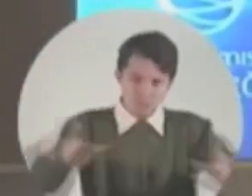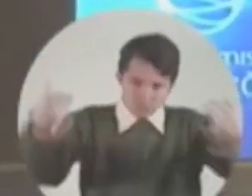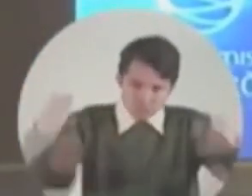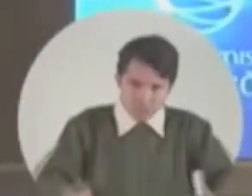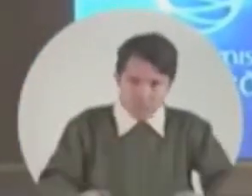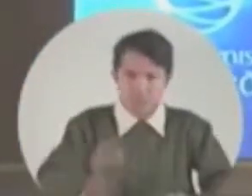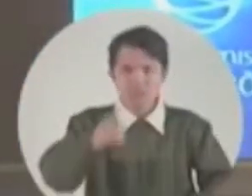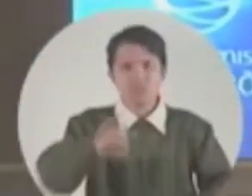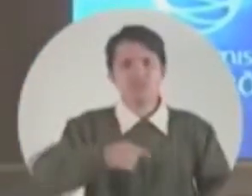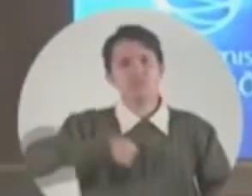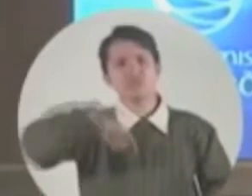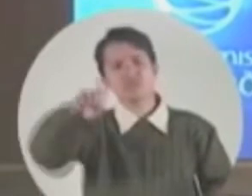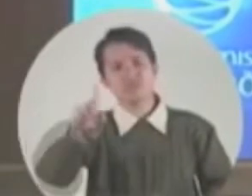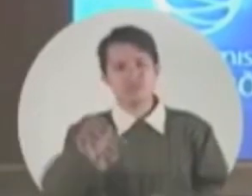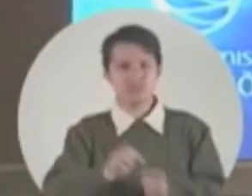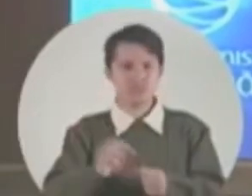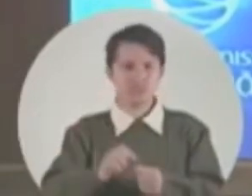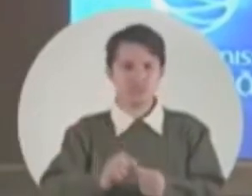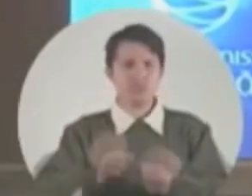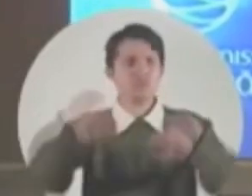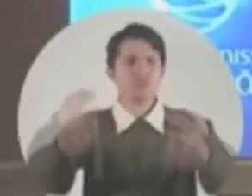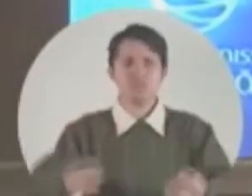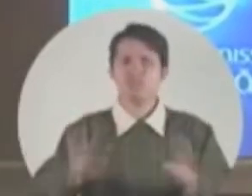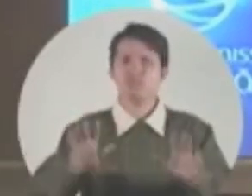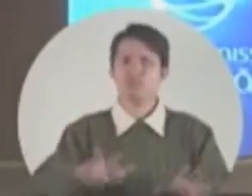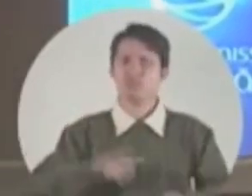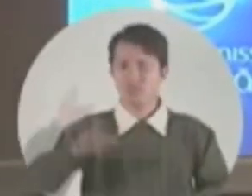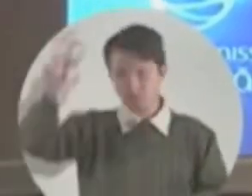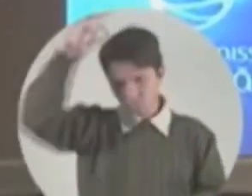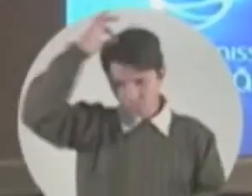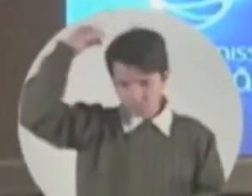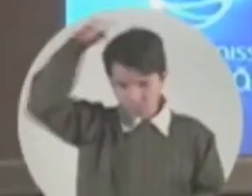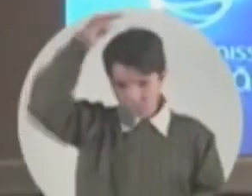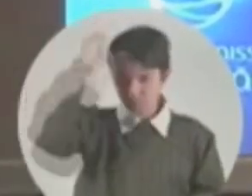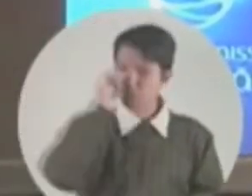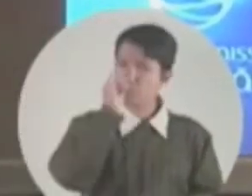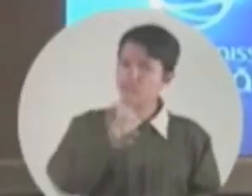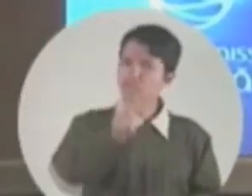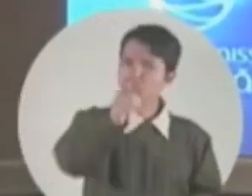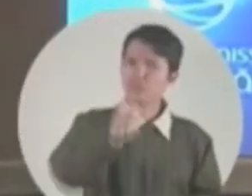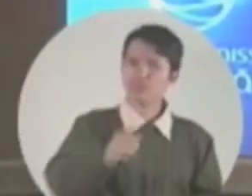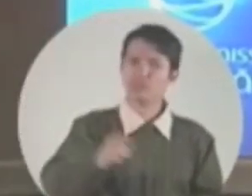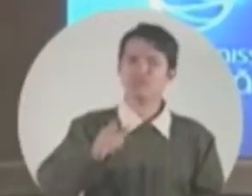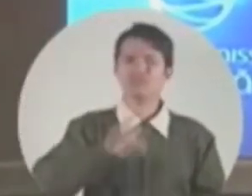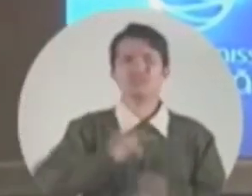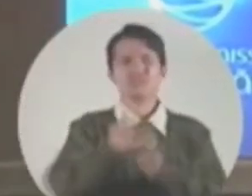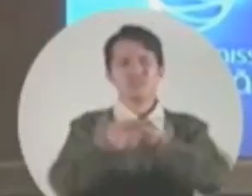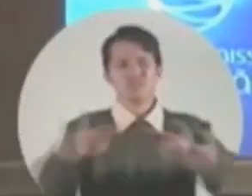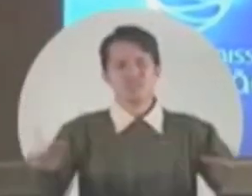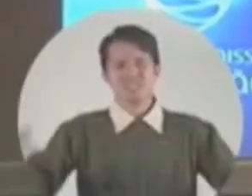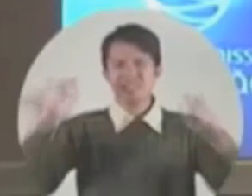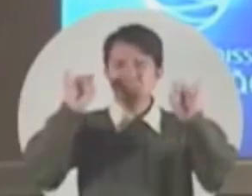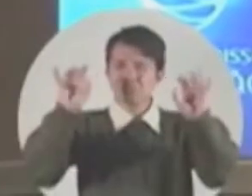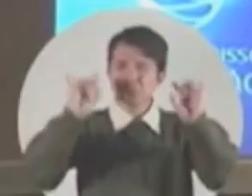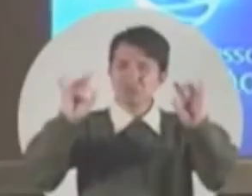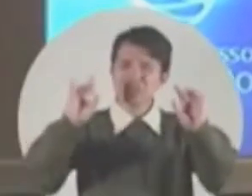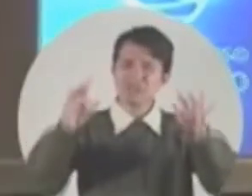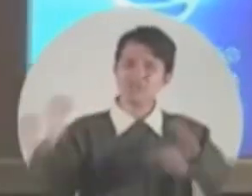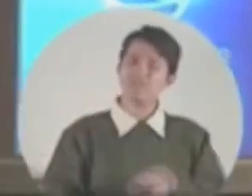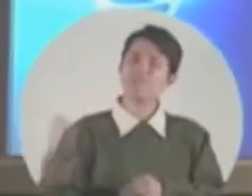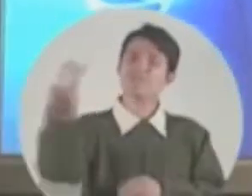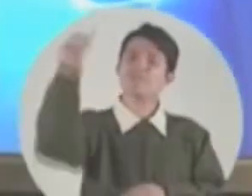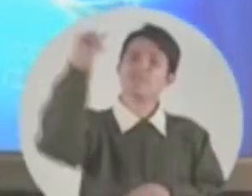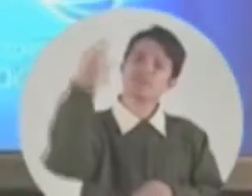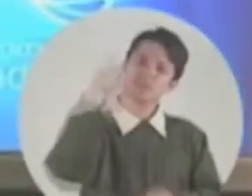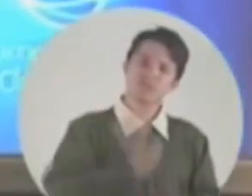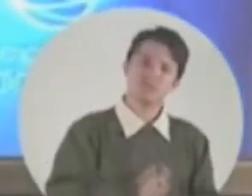lá, vai para casa e faz isso. Vai lá e faz. Mas talvez o Espírito Santo de Deus vai